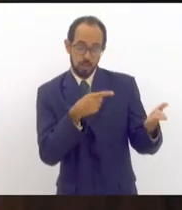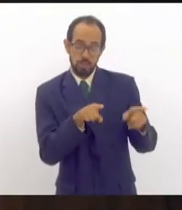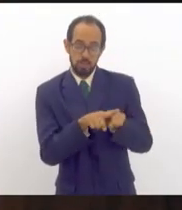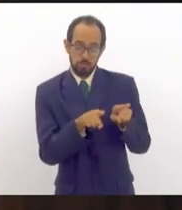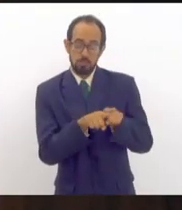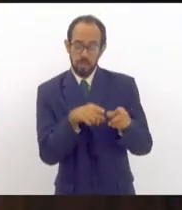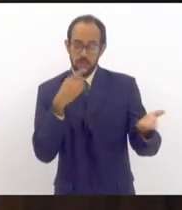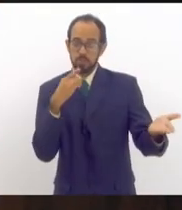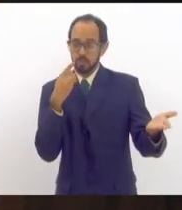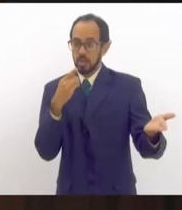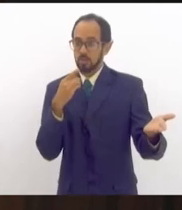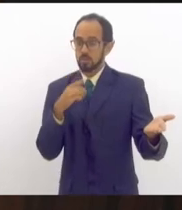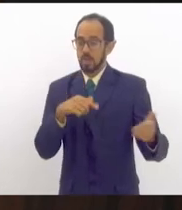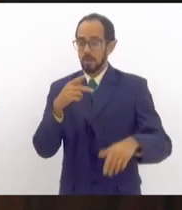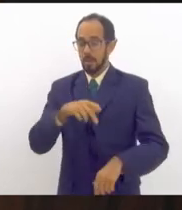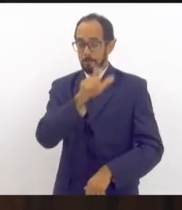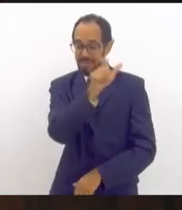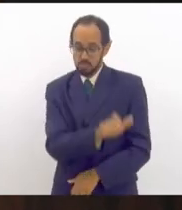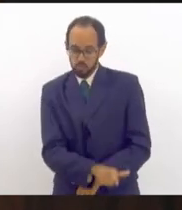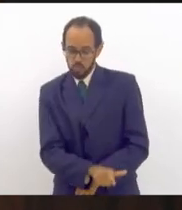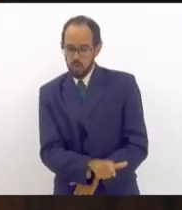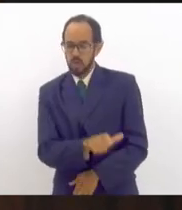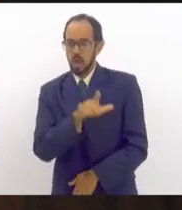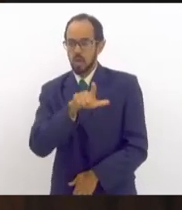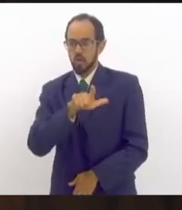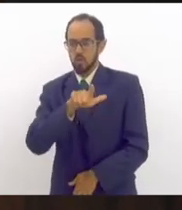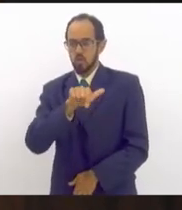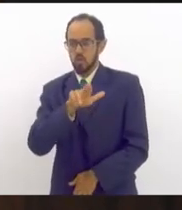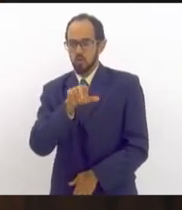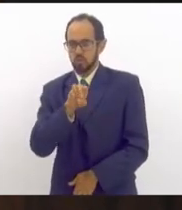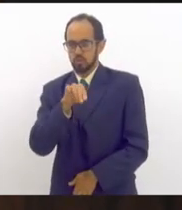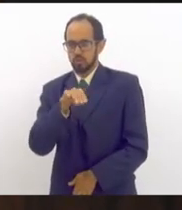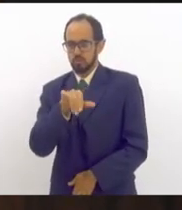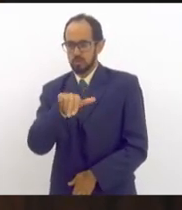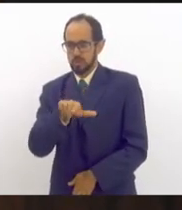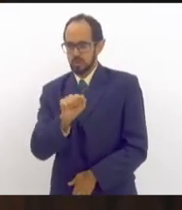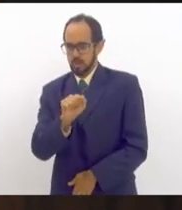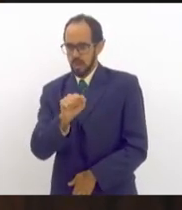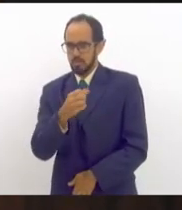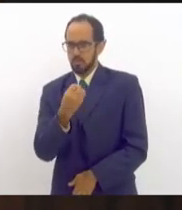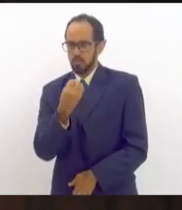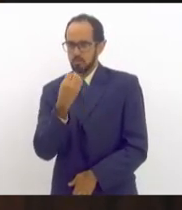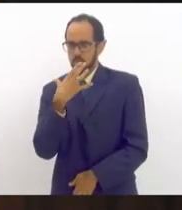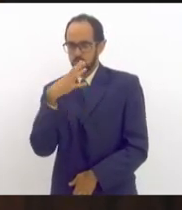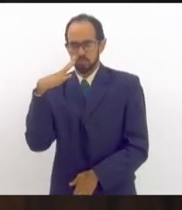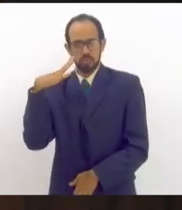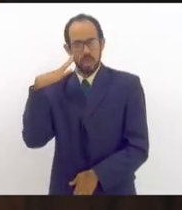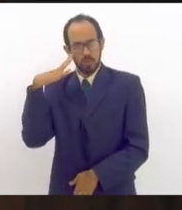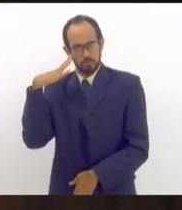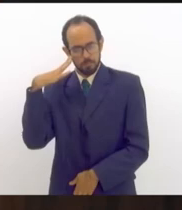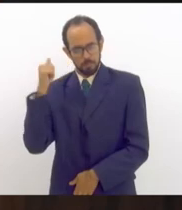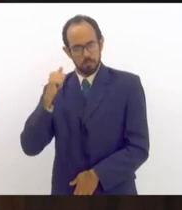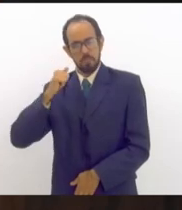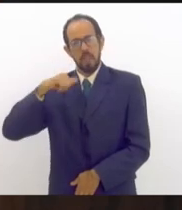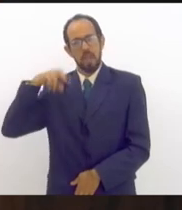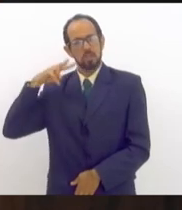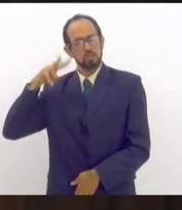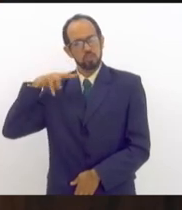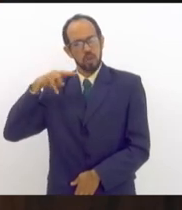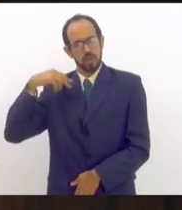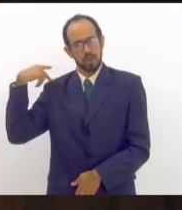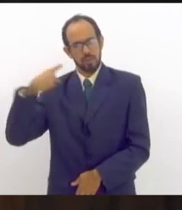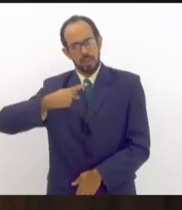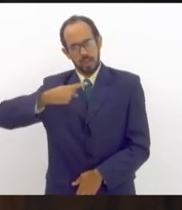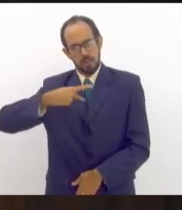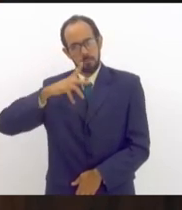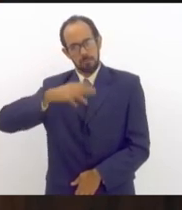a pessoa da Ludmila Ficamos felizes sabemos a história dela de onde ela sucedeu e como alguns deputados deixaram Claro votando não